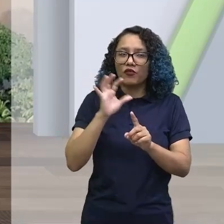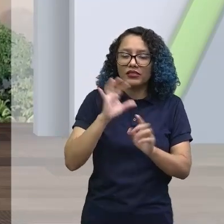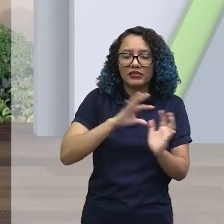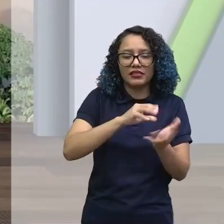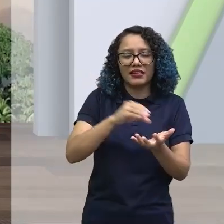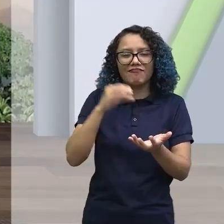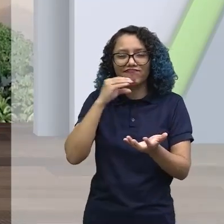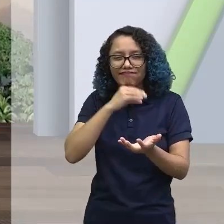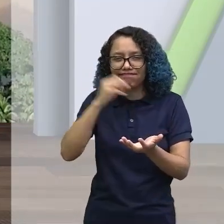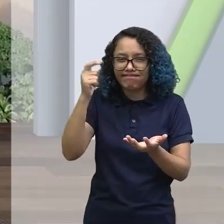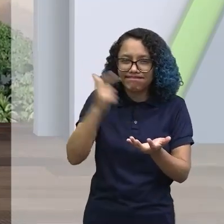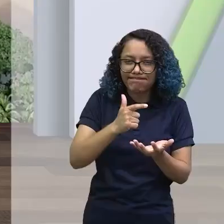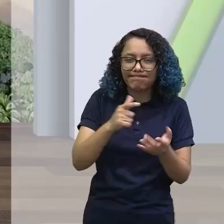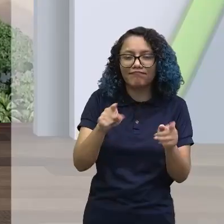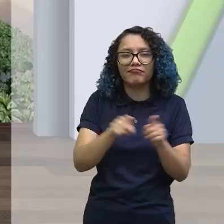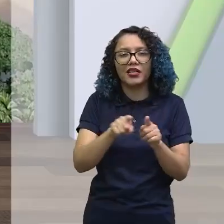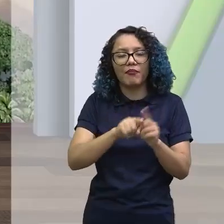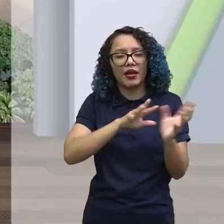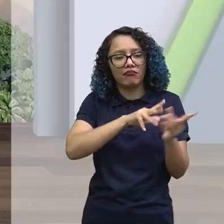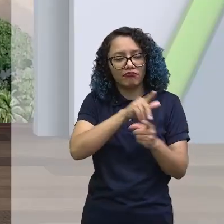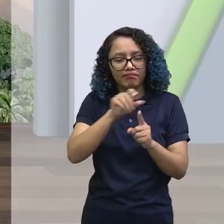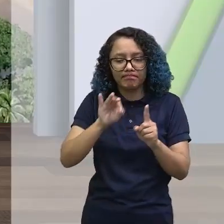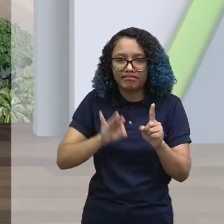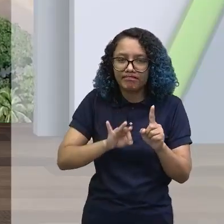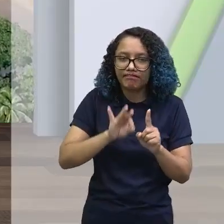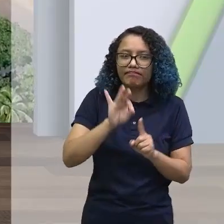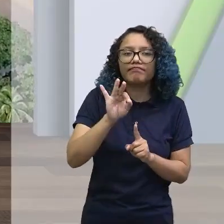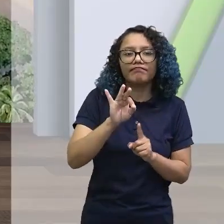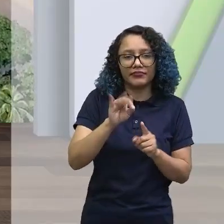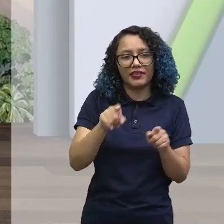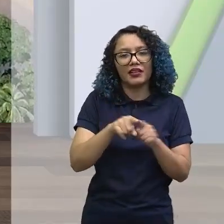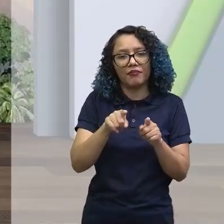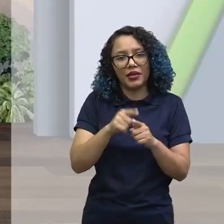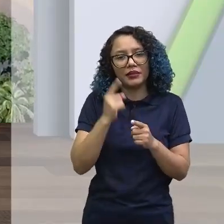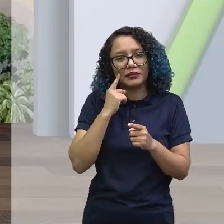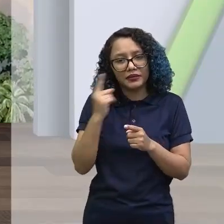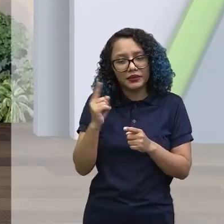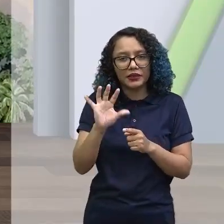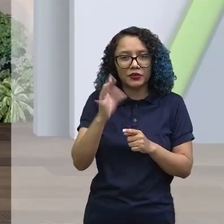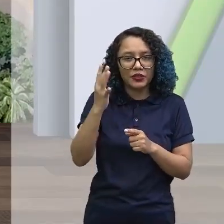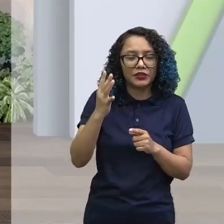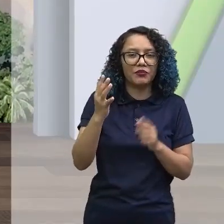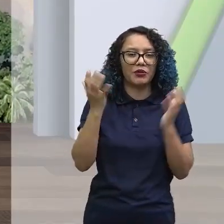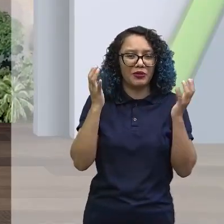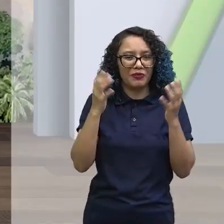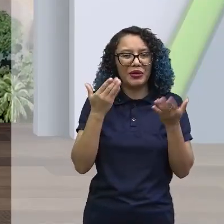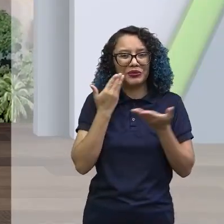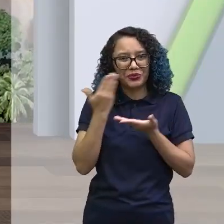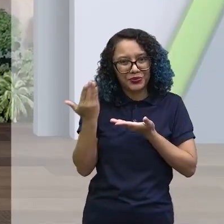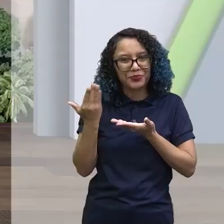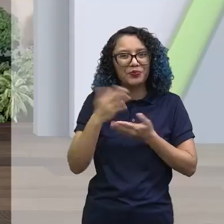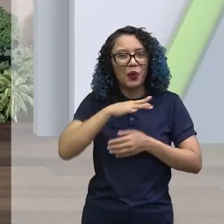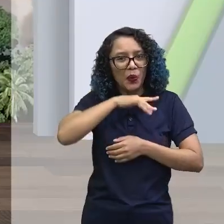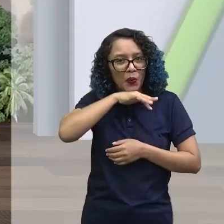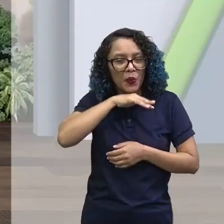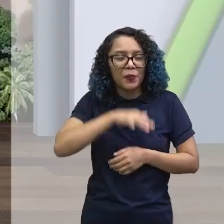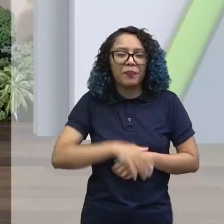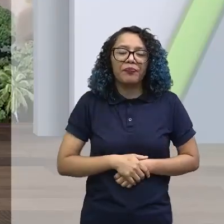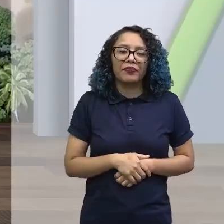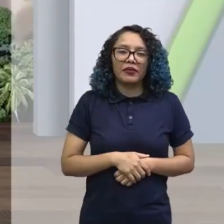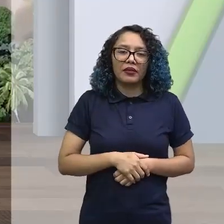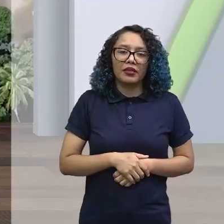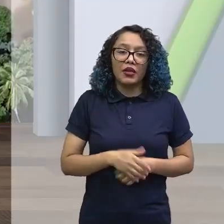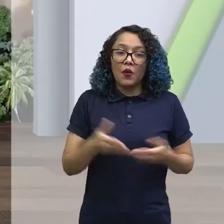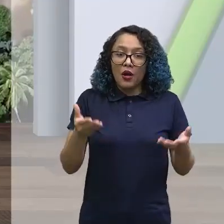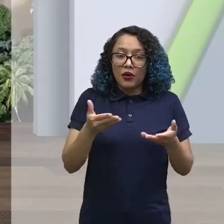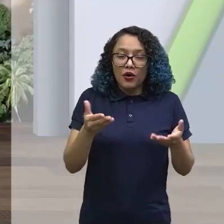o aquecimento global e causando, né, esses eventos climáticos que são extremos. Pessoal, a gente tem